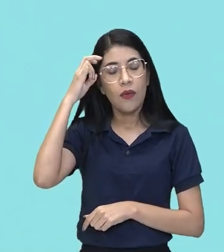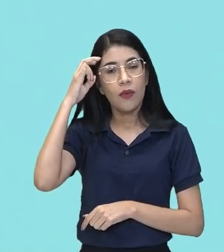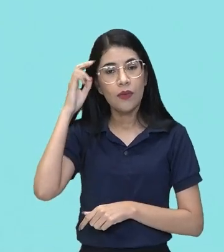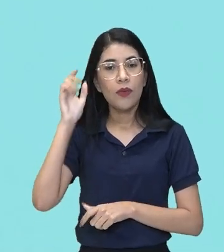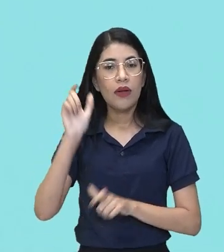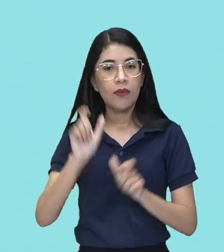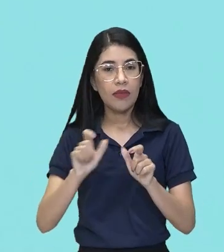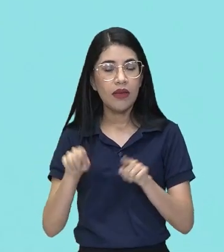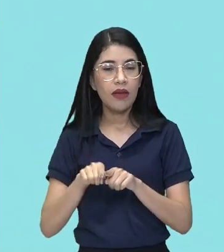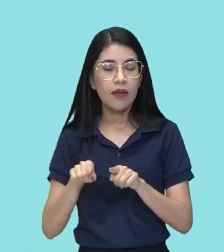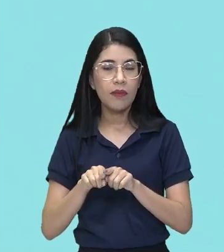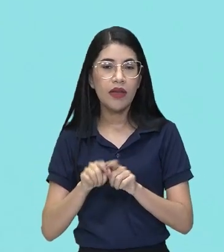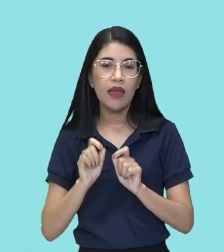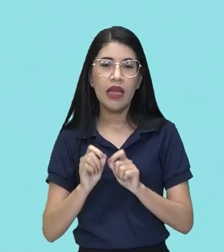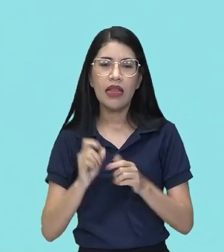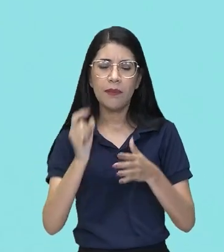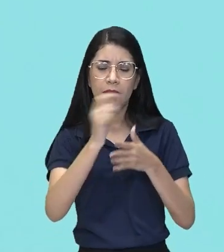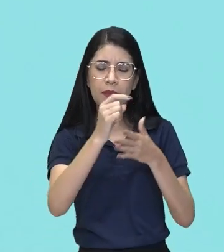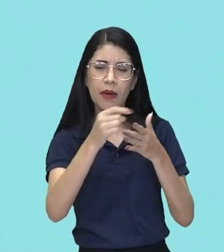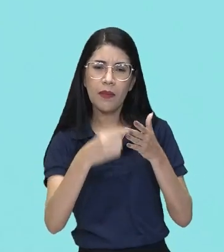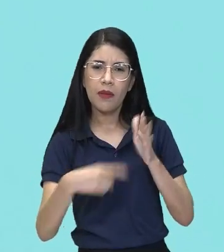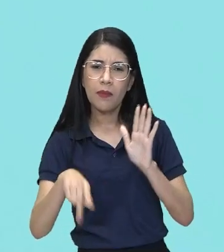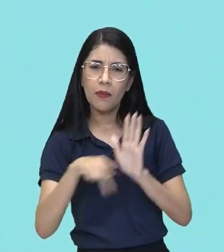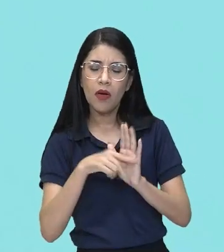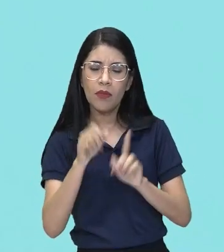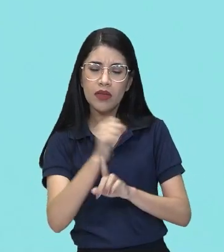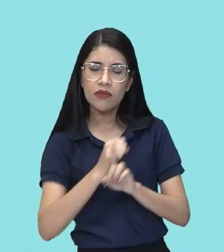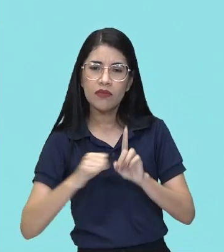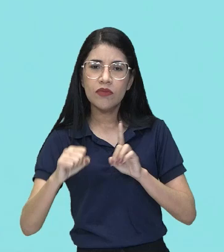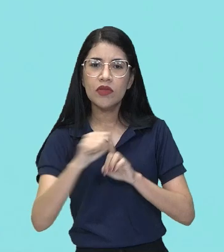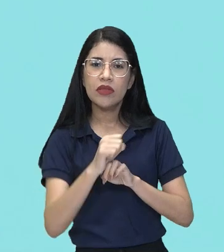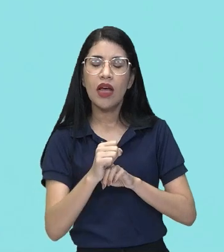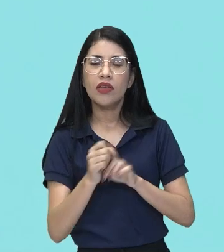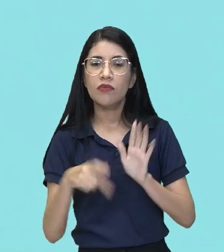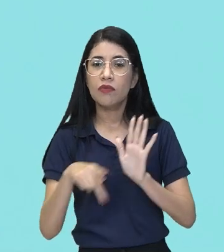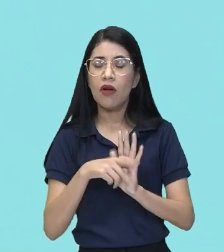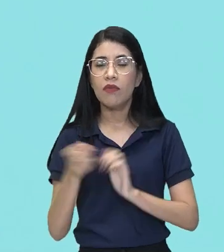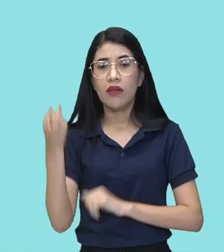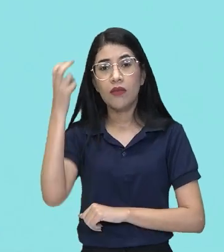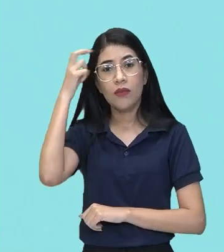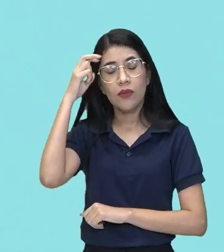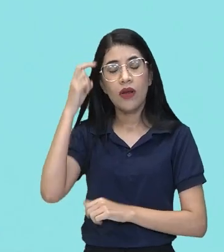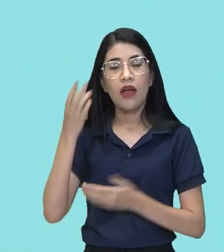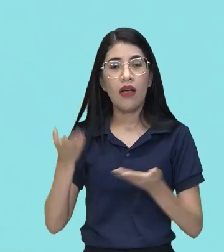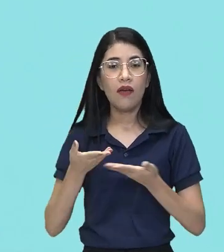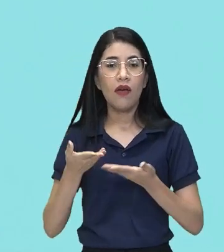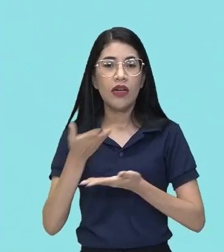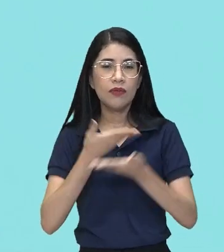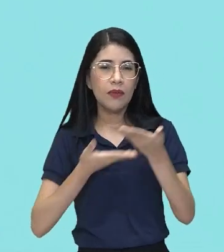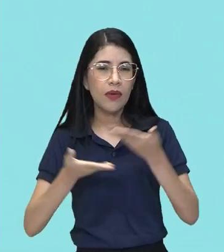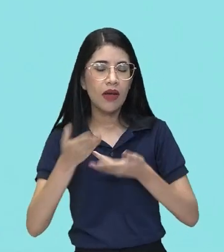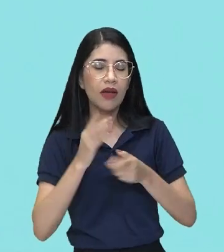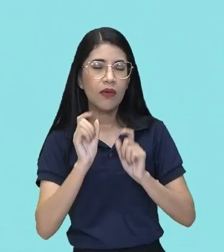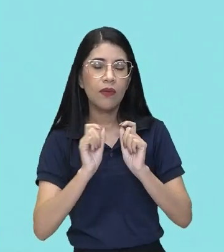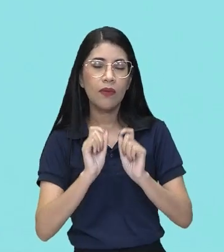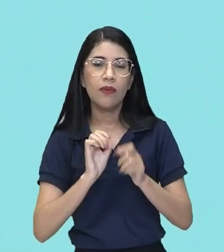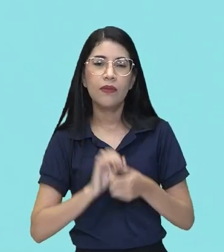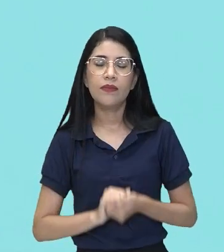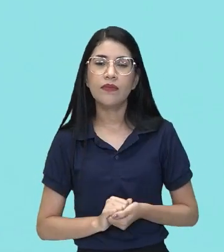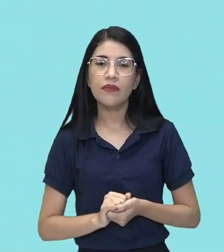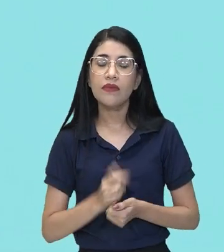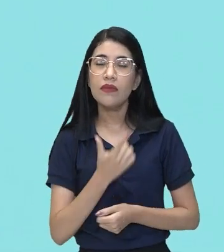tão específicos dentro de uma sociedade, dentro de uma cultura, a gente vai conversar agora sobre uma